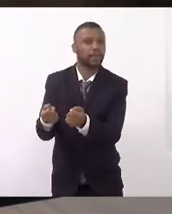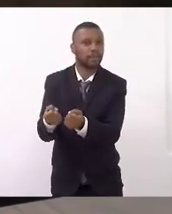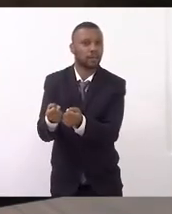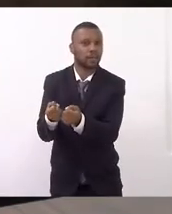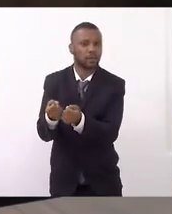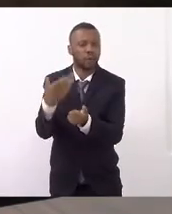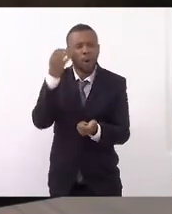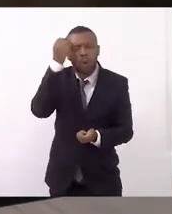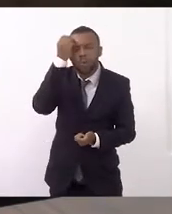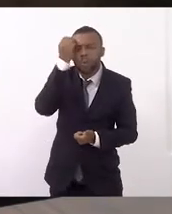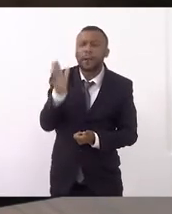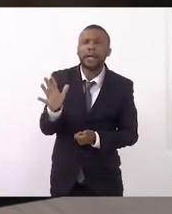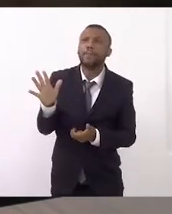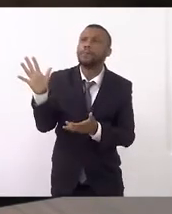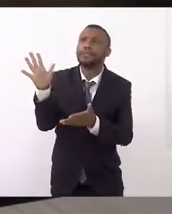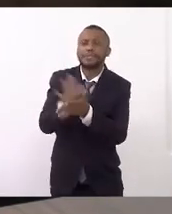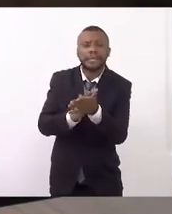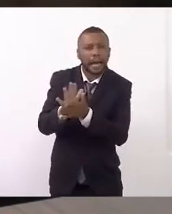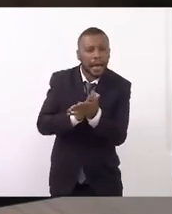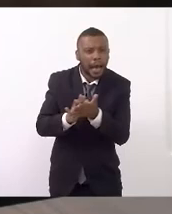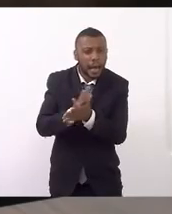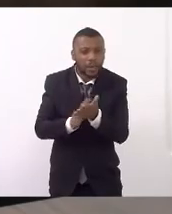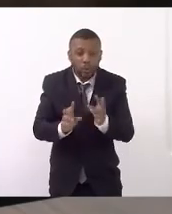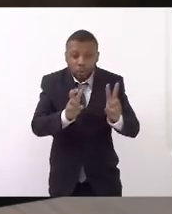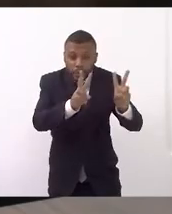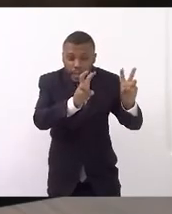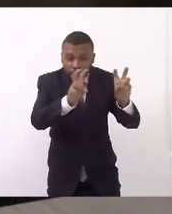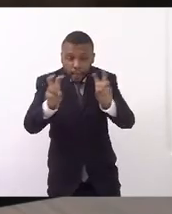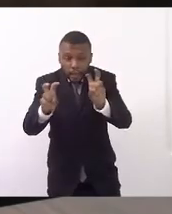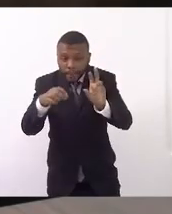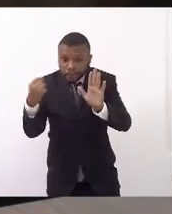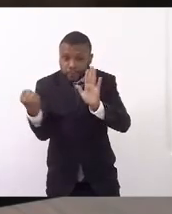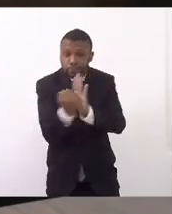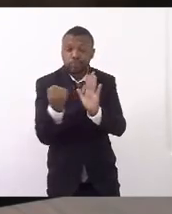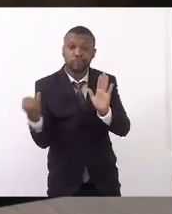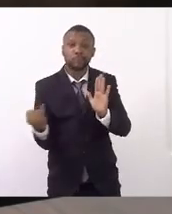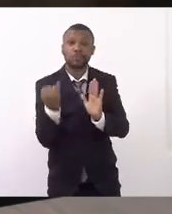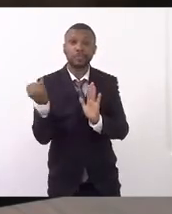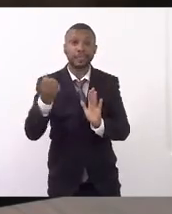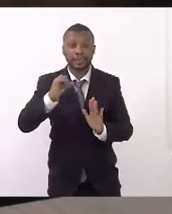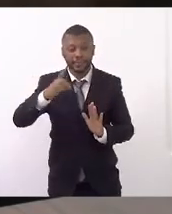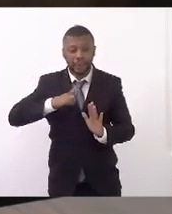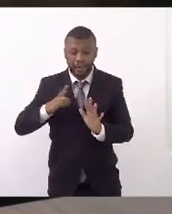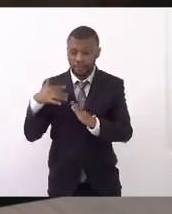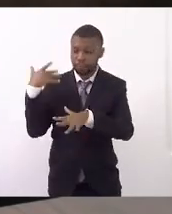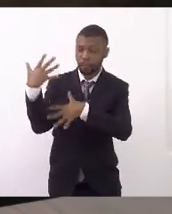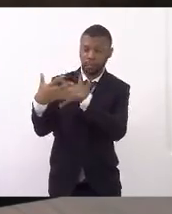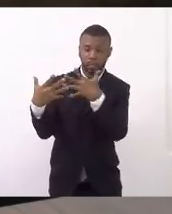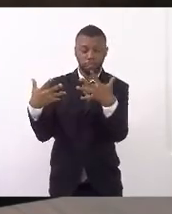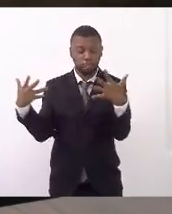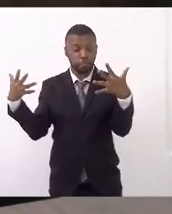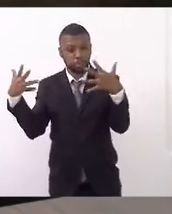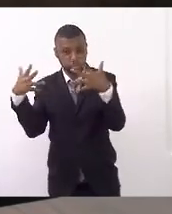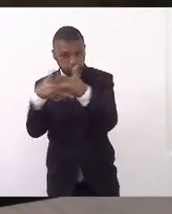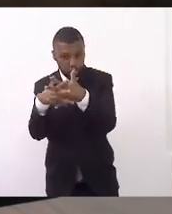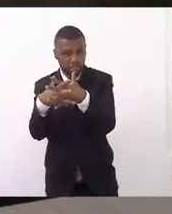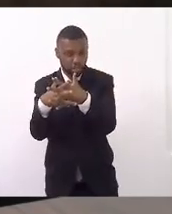Não me lembro um tema desta envergadura, se confusão estivesse de fato de tal